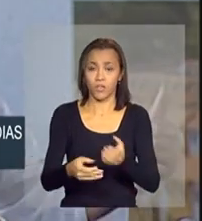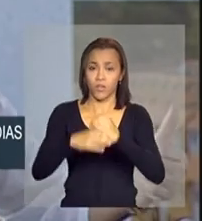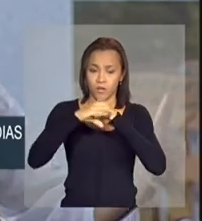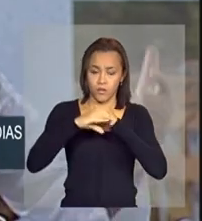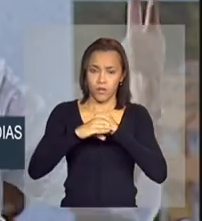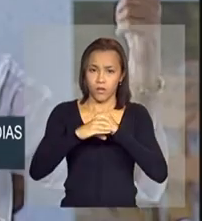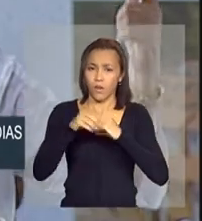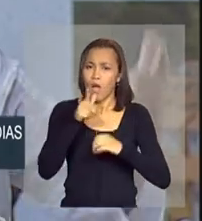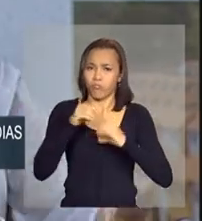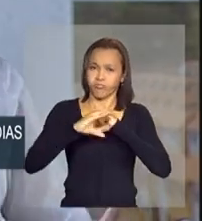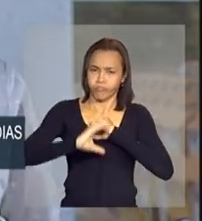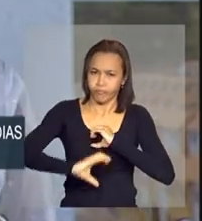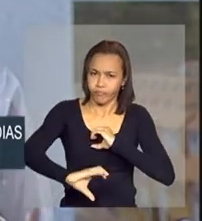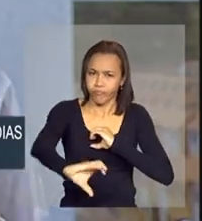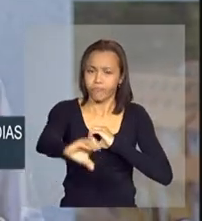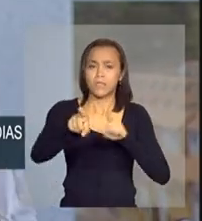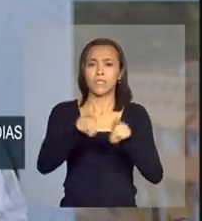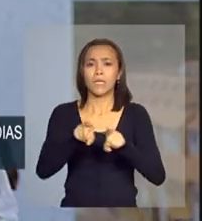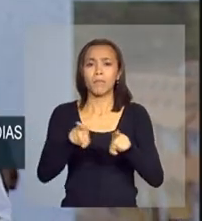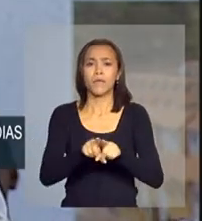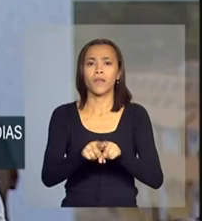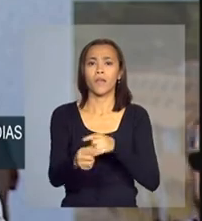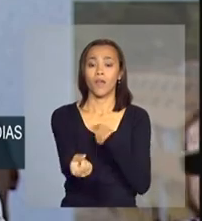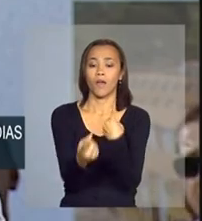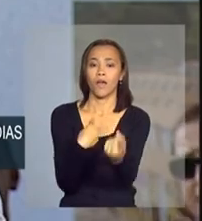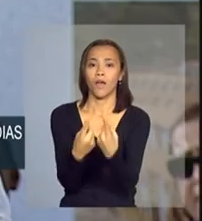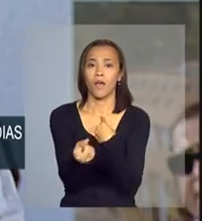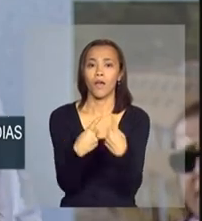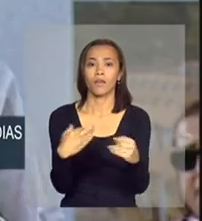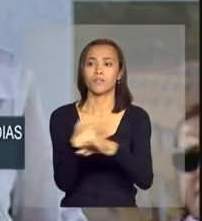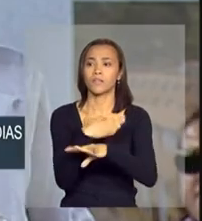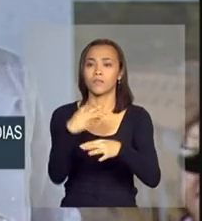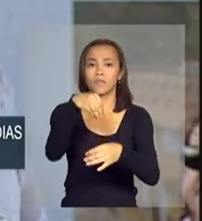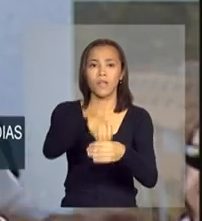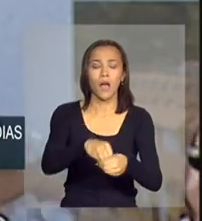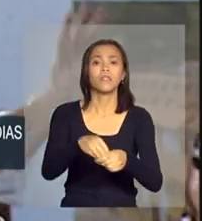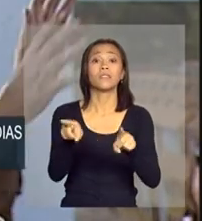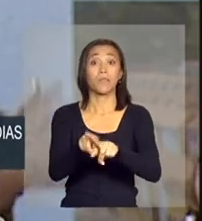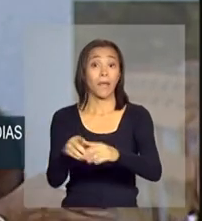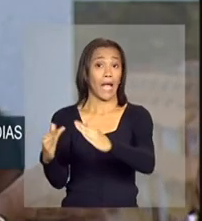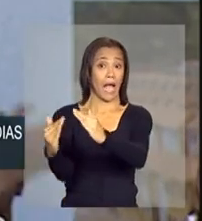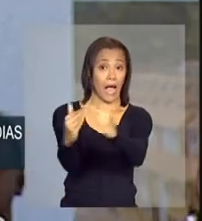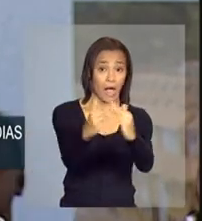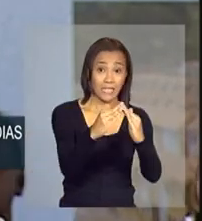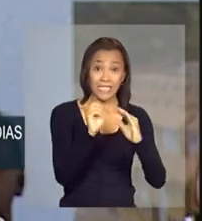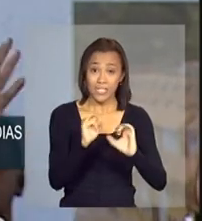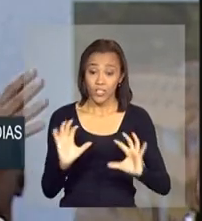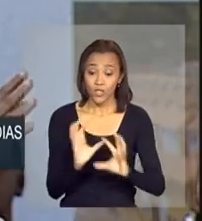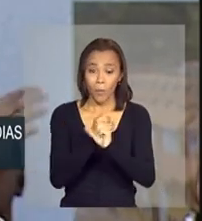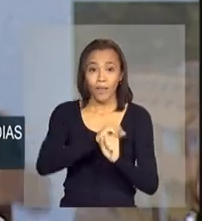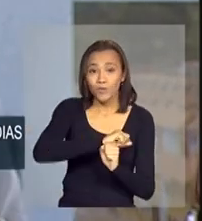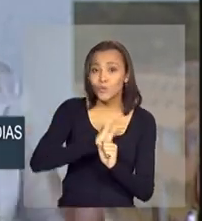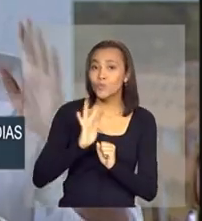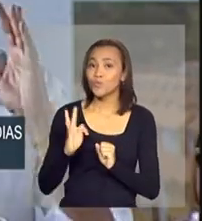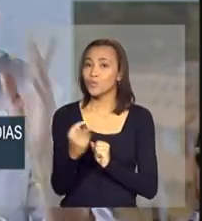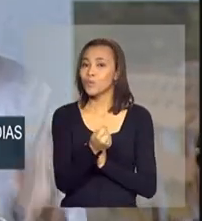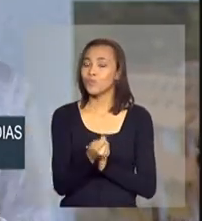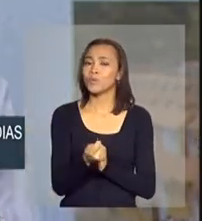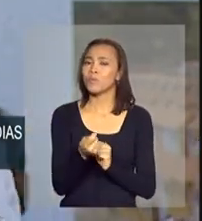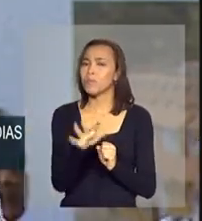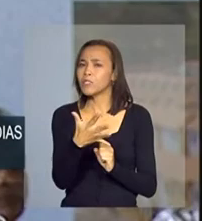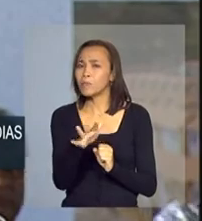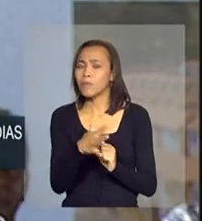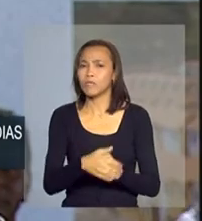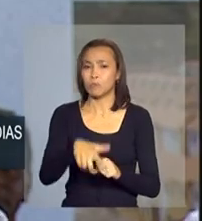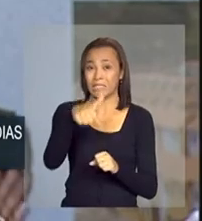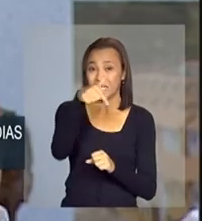saneamento se eu não me engano mobilidade e e habilitação se formar tudo nós chegamos a